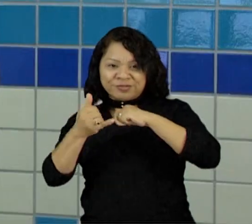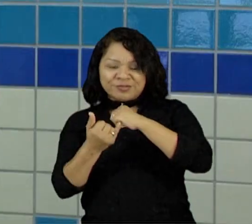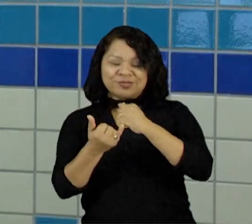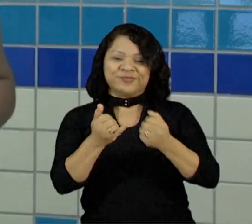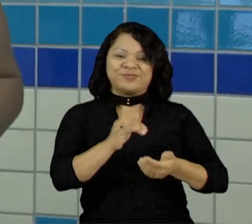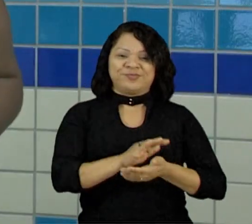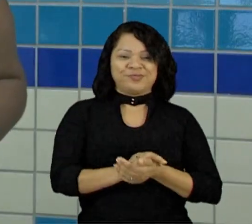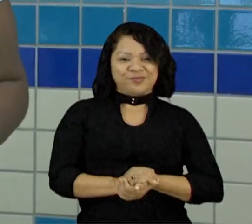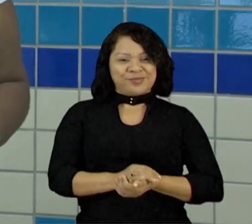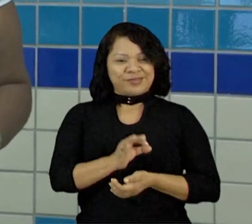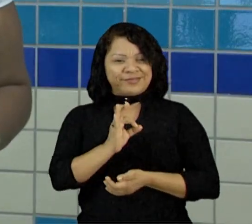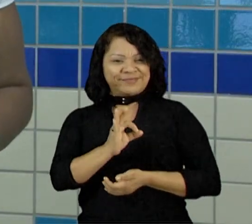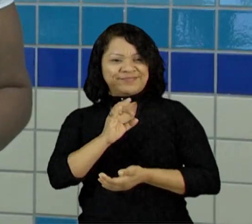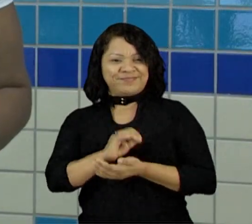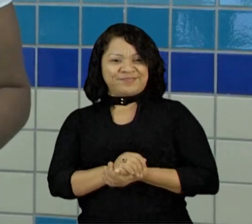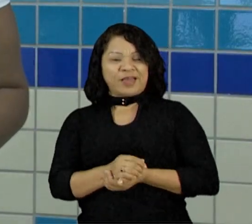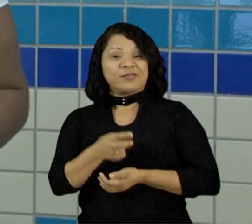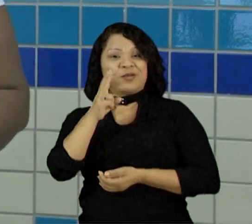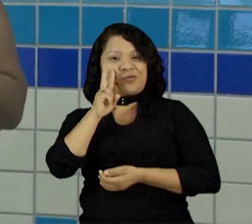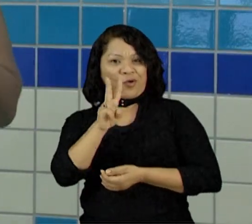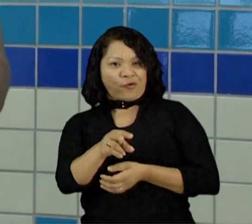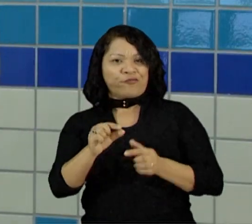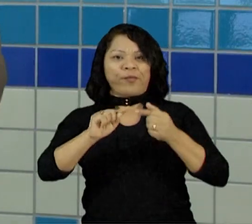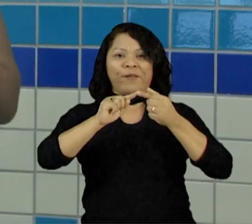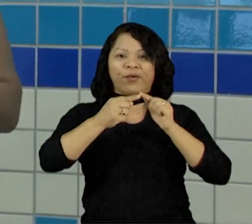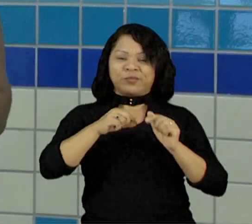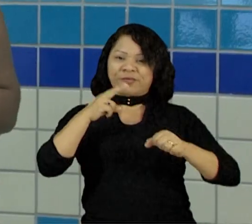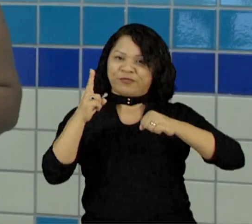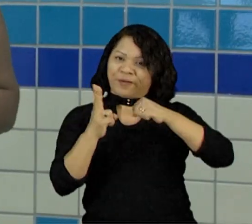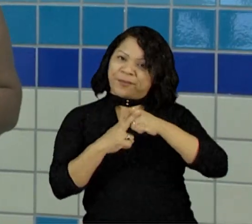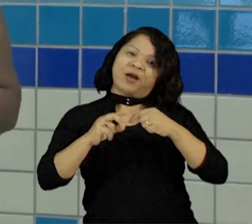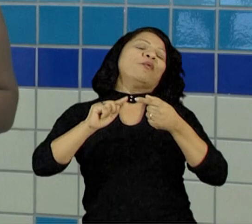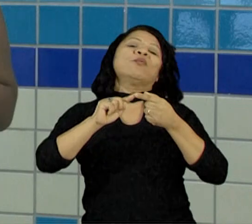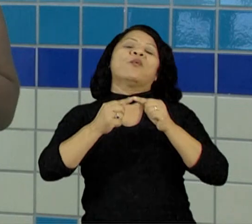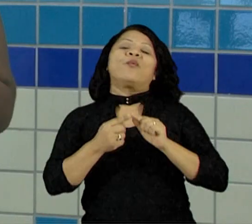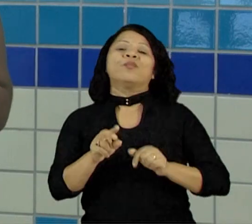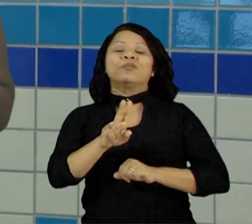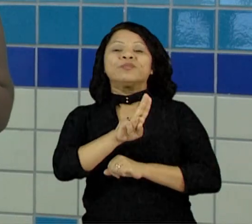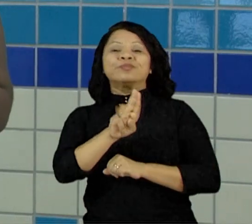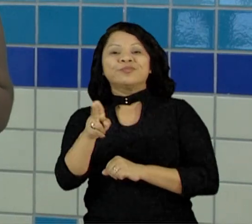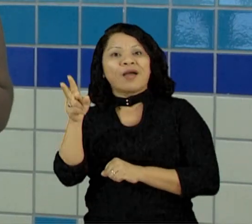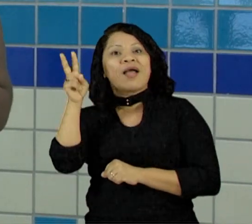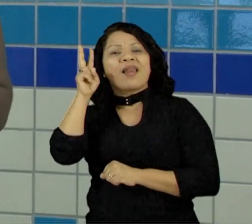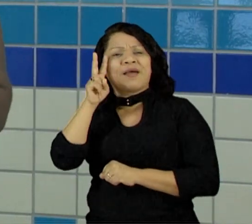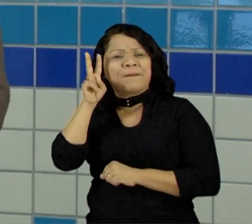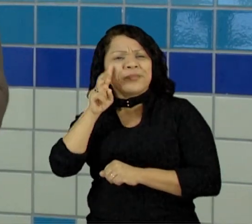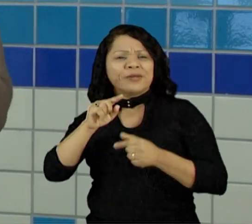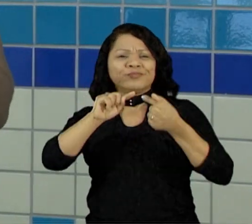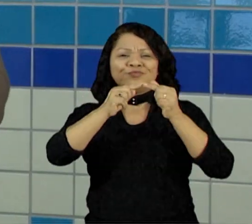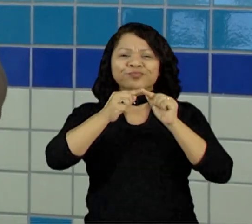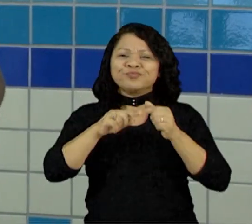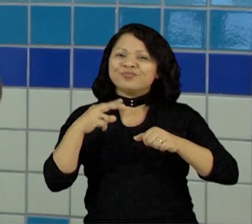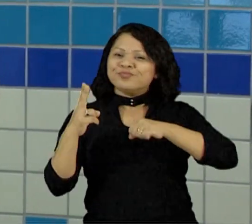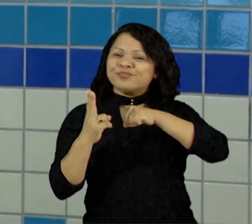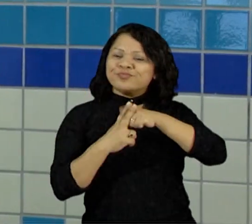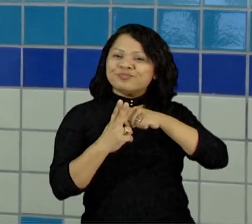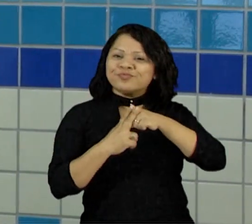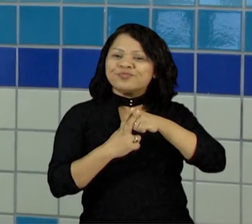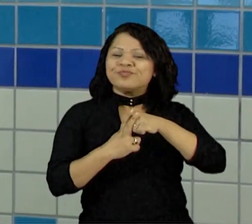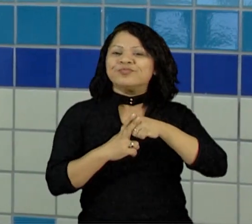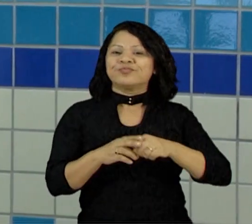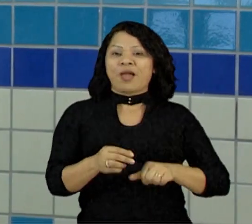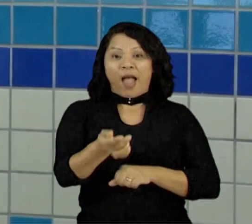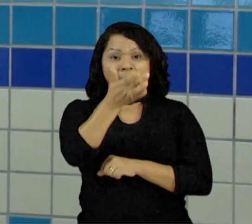Então, nós vimos aí concordância verbal e concordância nominal. Lembrando que a concordância verbal é